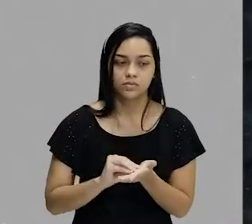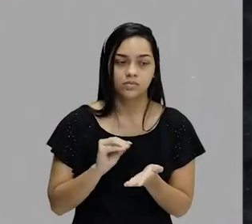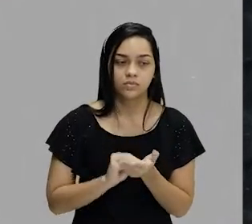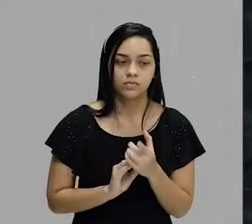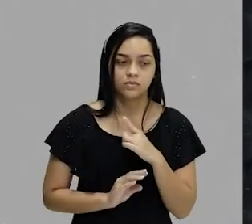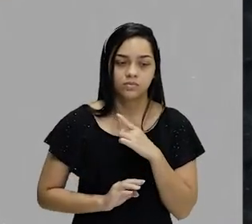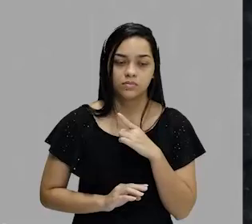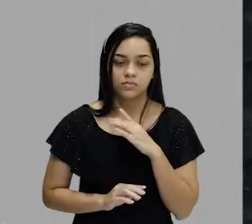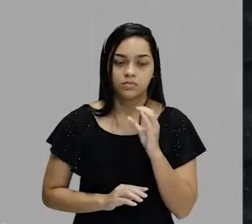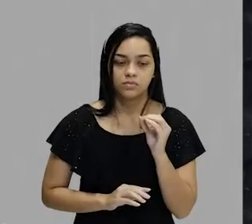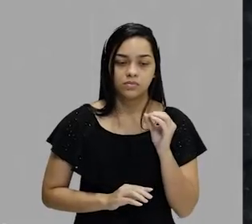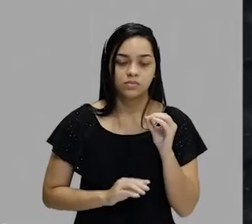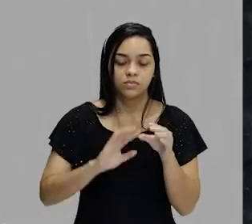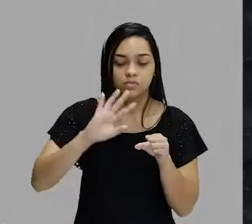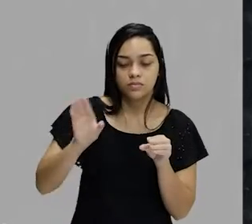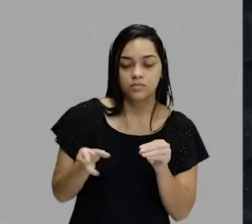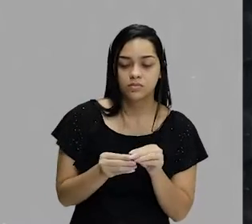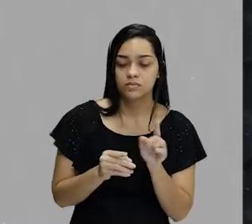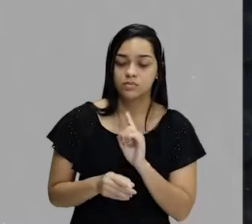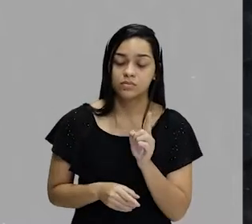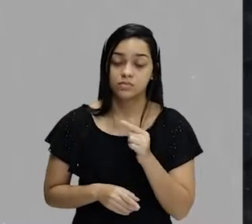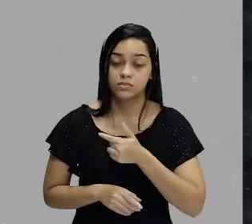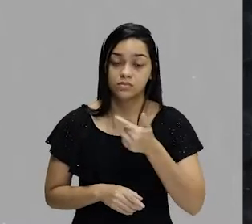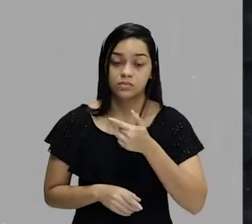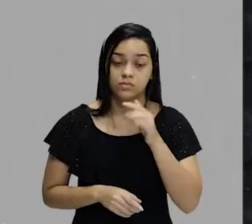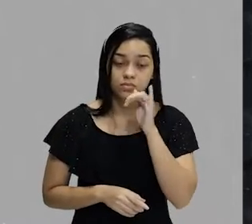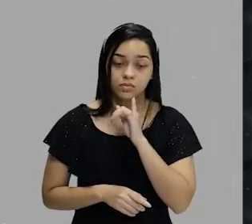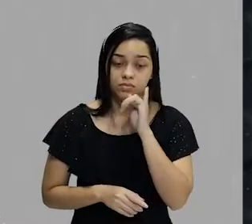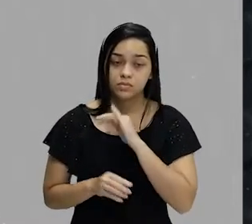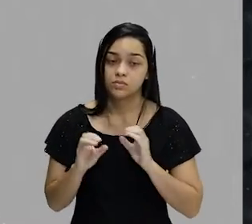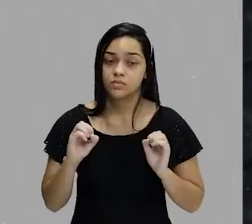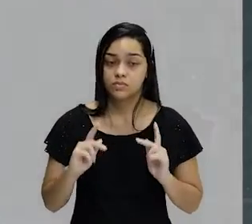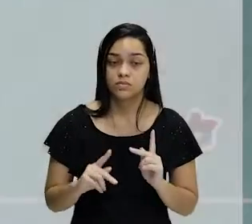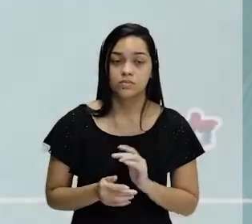um complemento, que não é o caso aqui do segundo exemplo, tá bom?